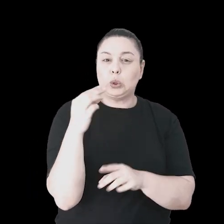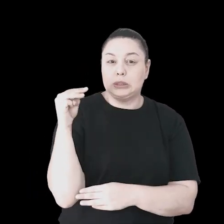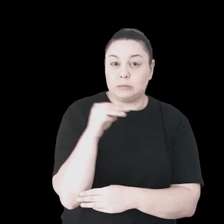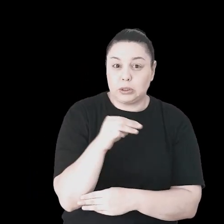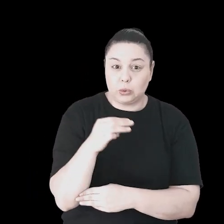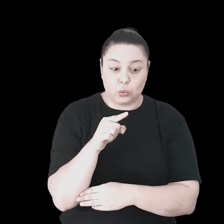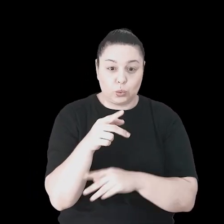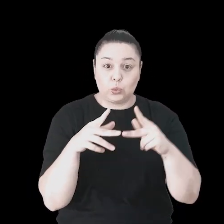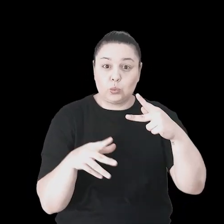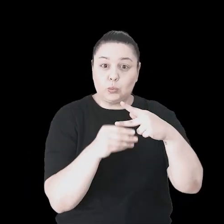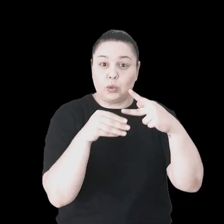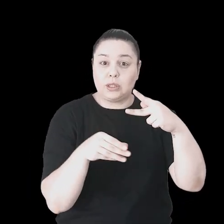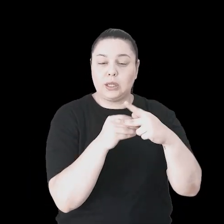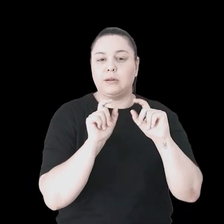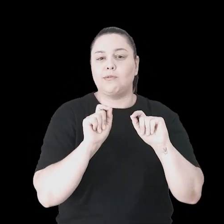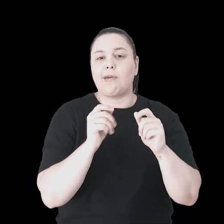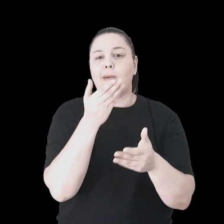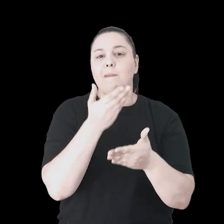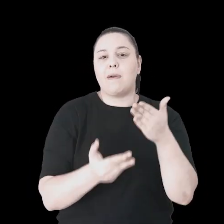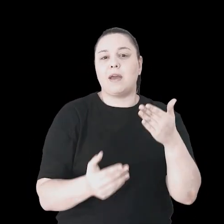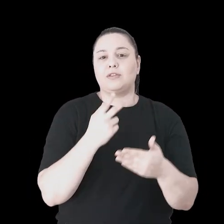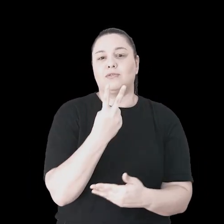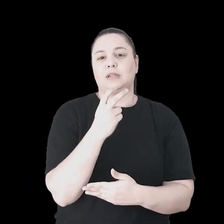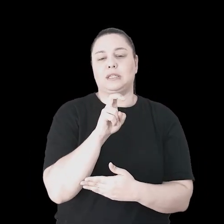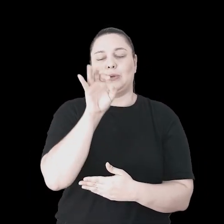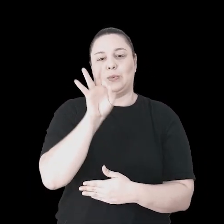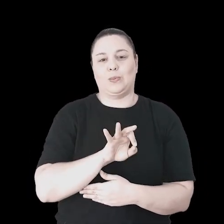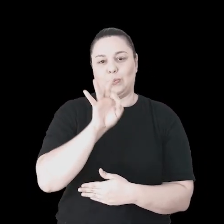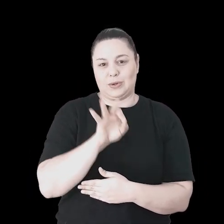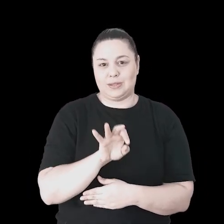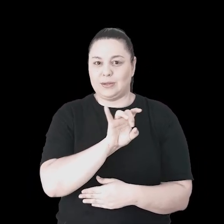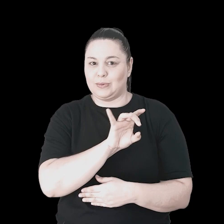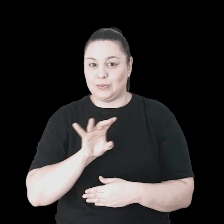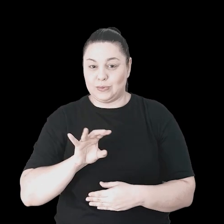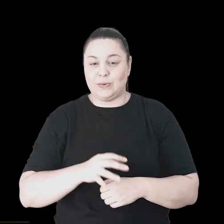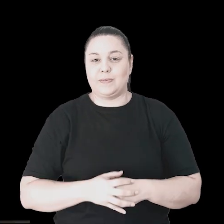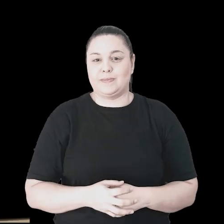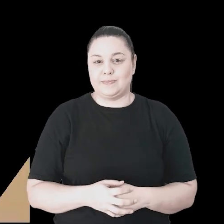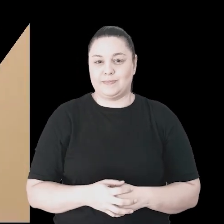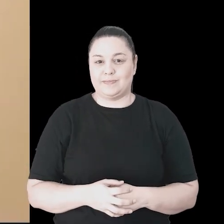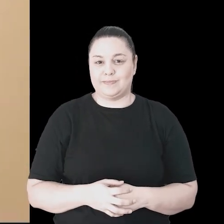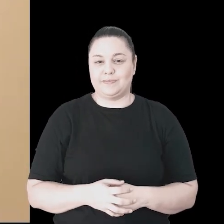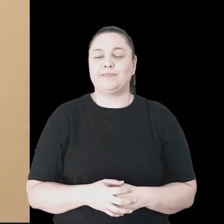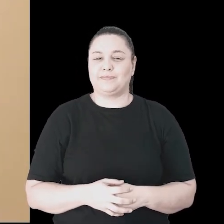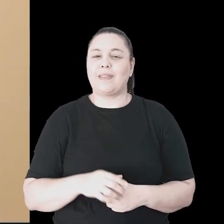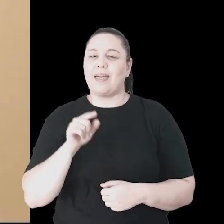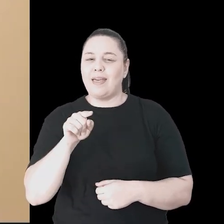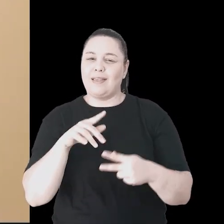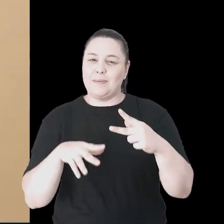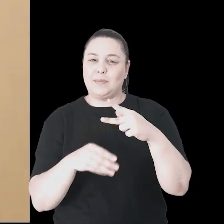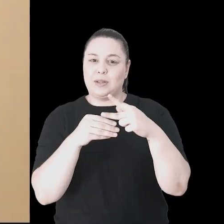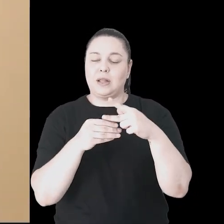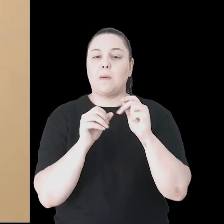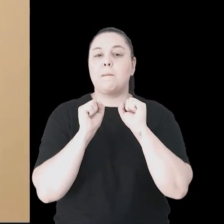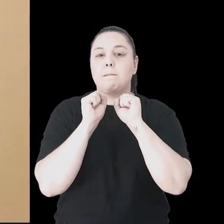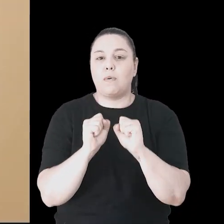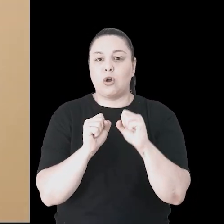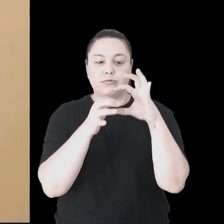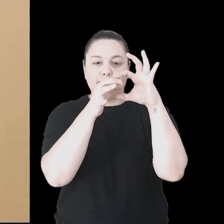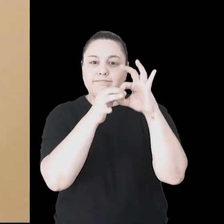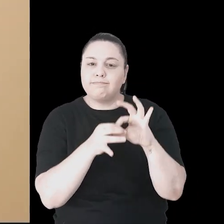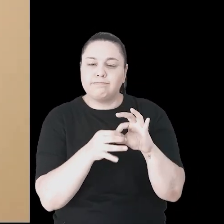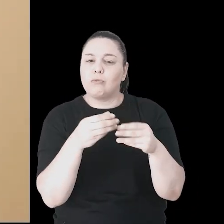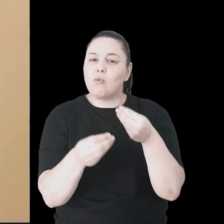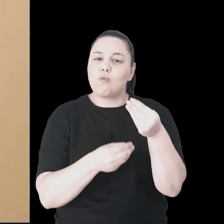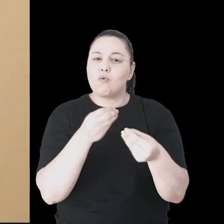por 2 minutos, a proteína perde apenas 25% de sua atividade. A apoaequorina pode